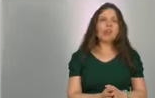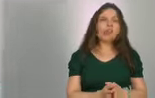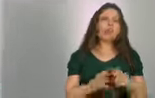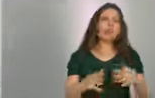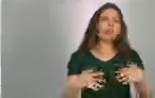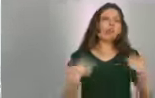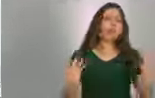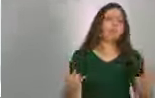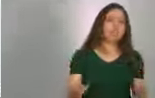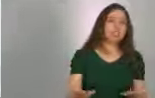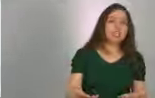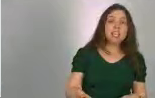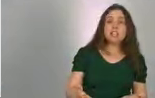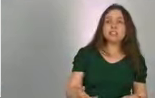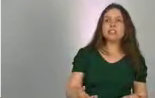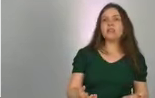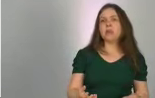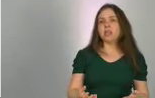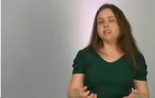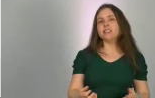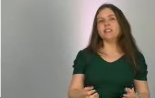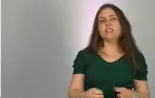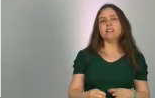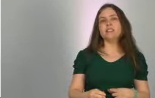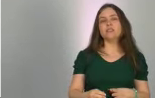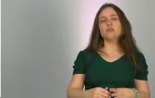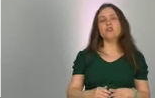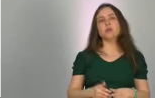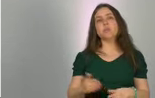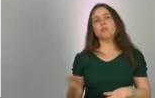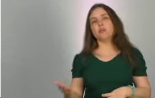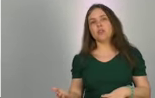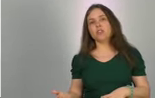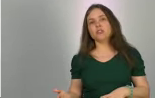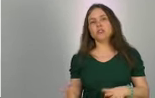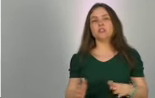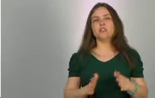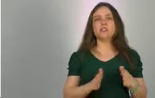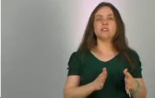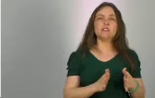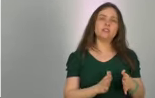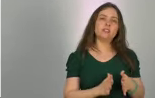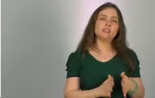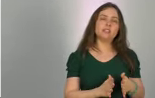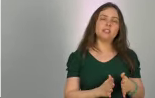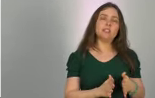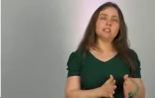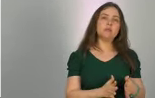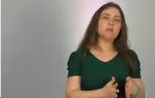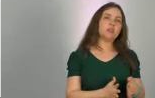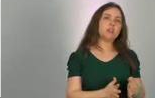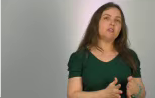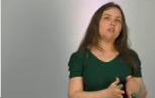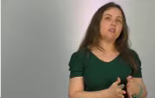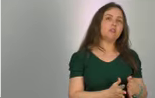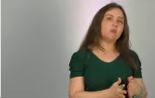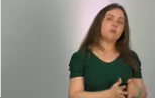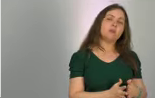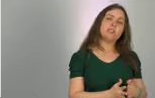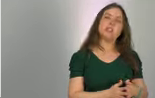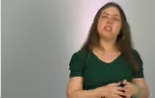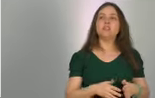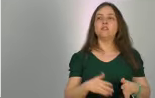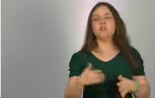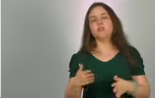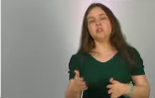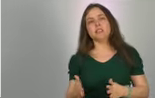preservação a Adesão à rede Karine Anna também que surgiu posteriormente nas iniciamos o projeto